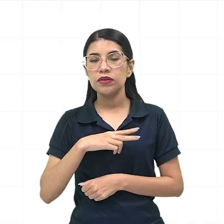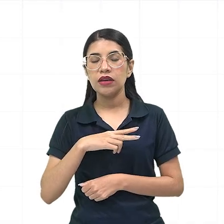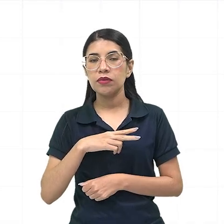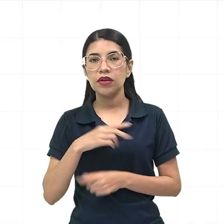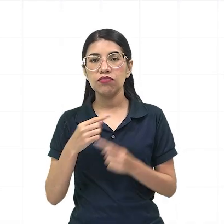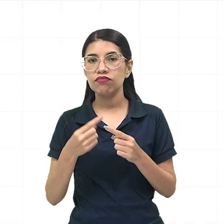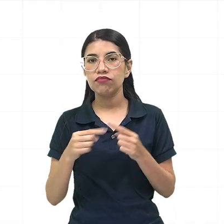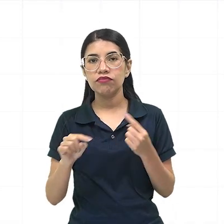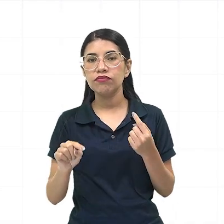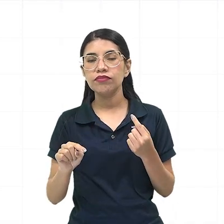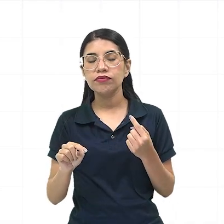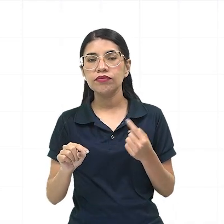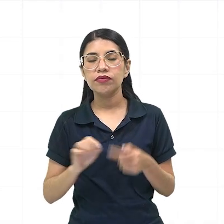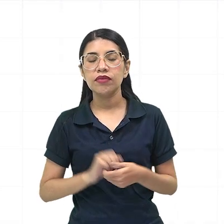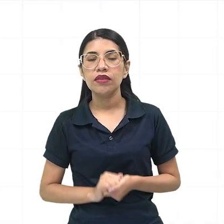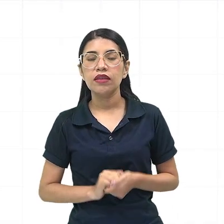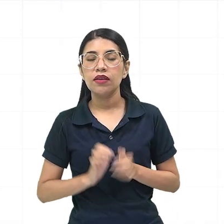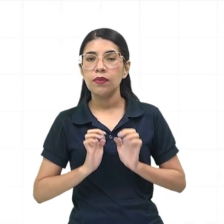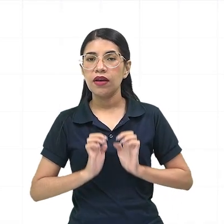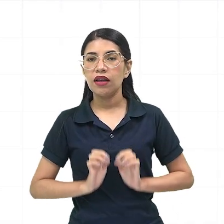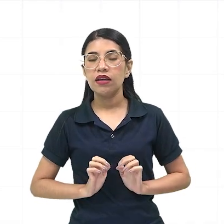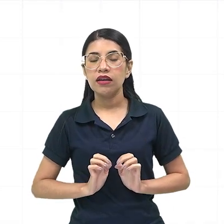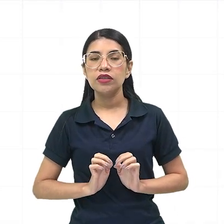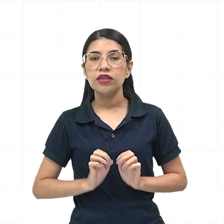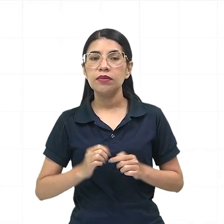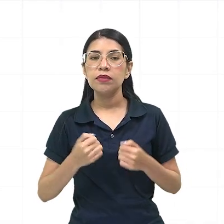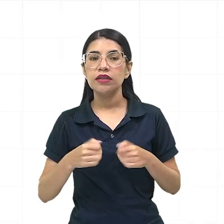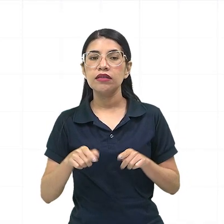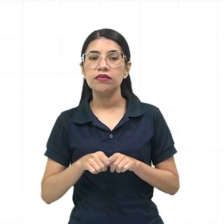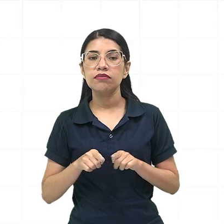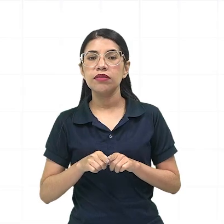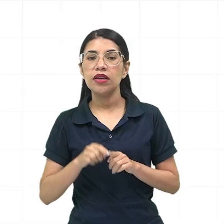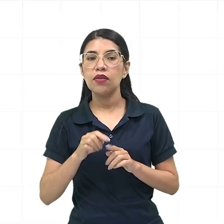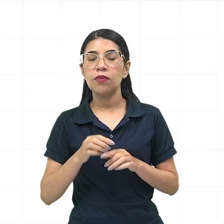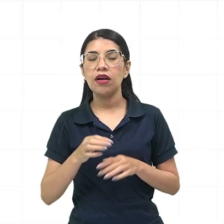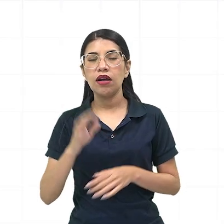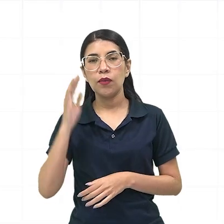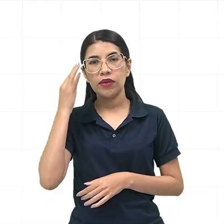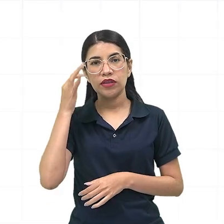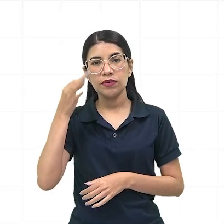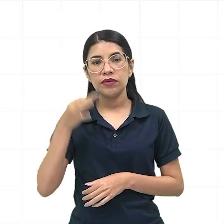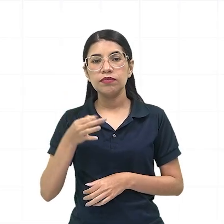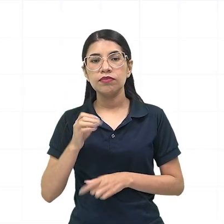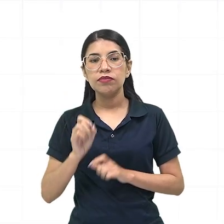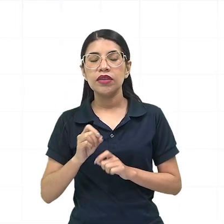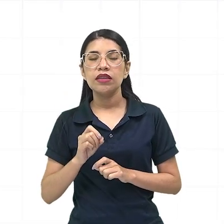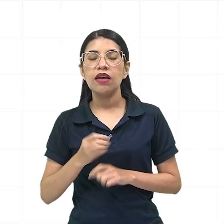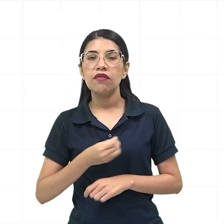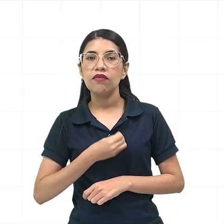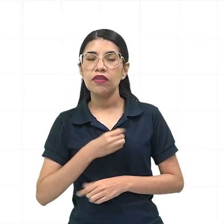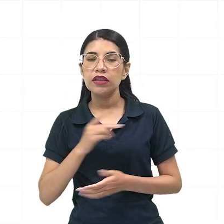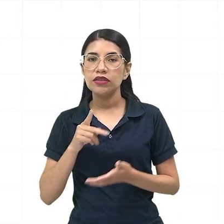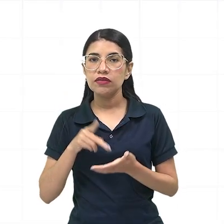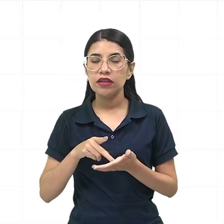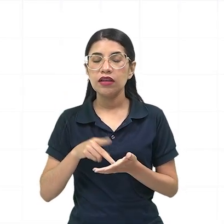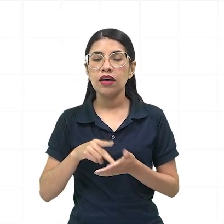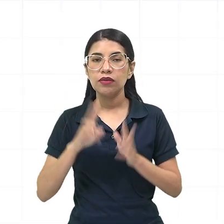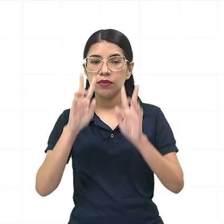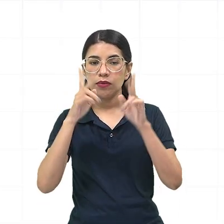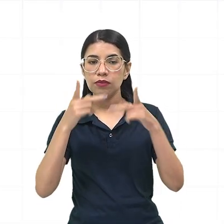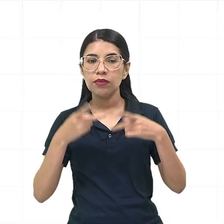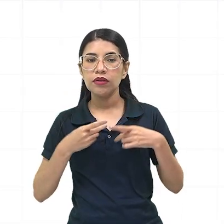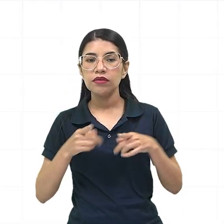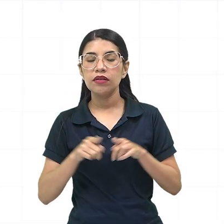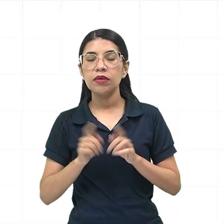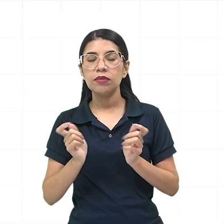muito certo, né? A ética deve partir de uma compreensão profunda da realidade humana e natural